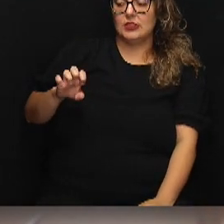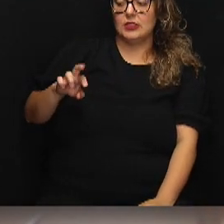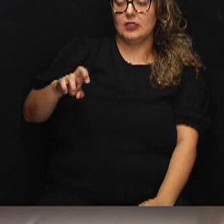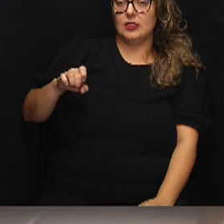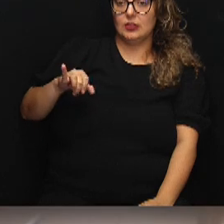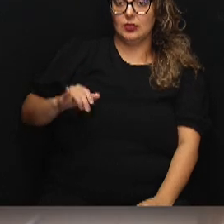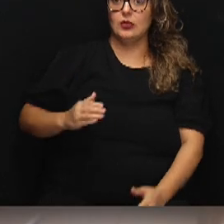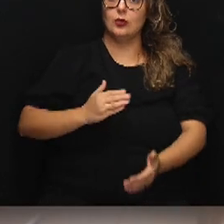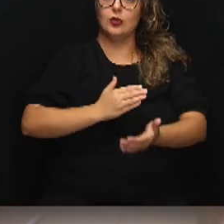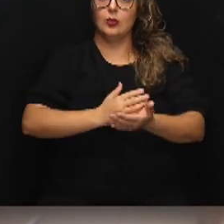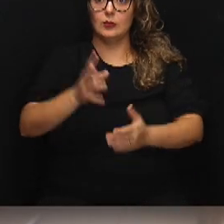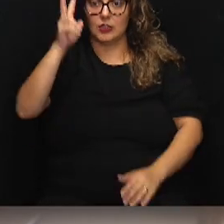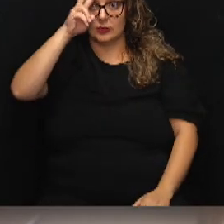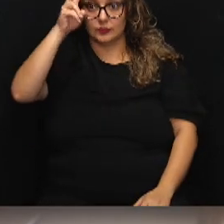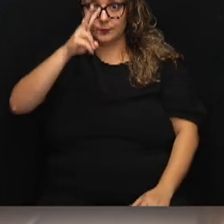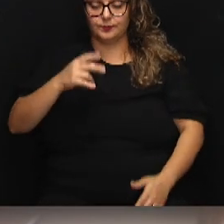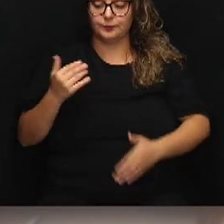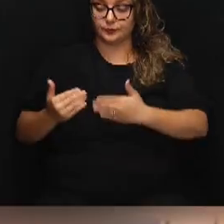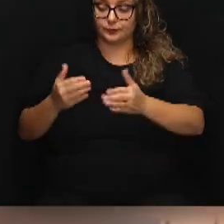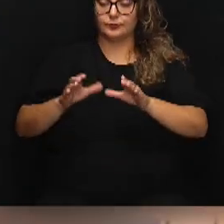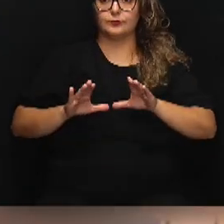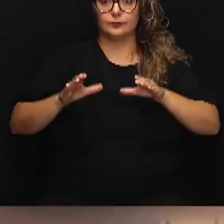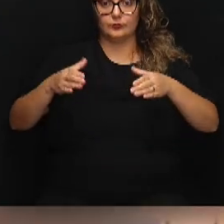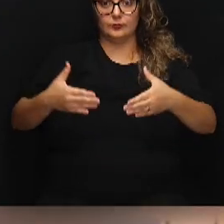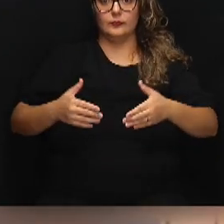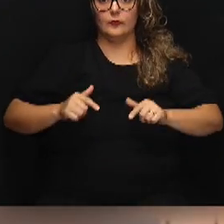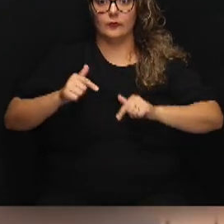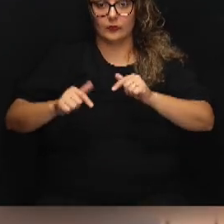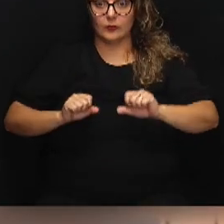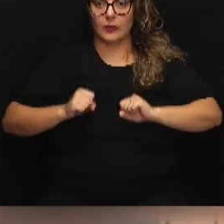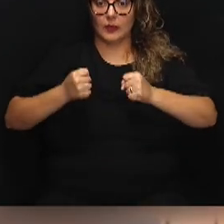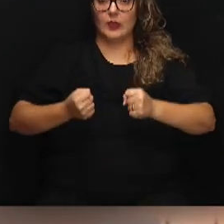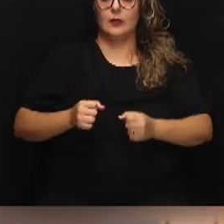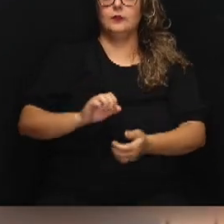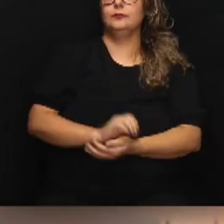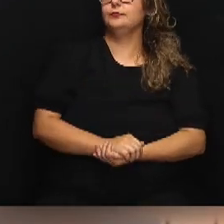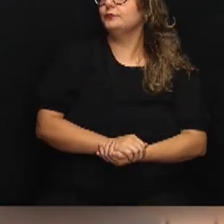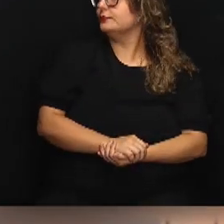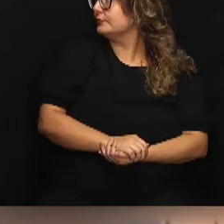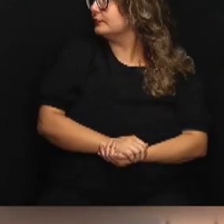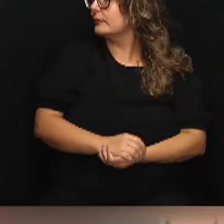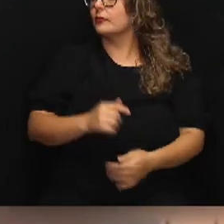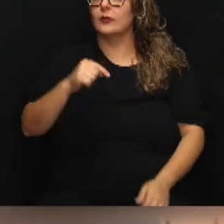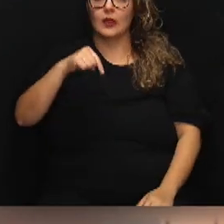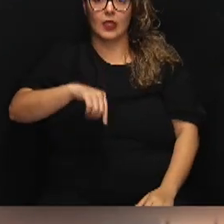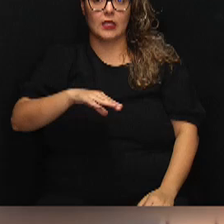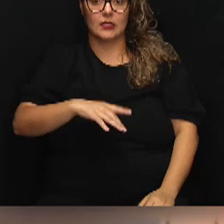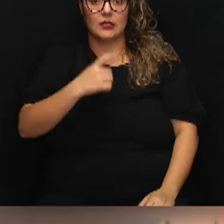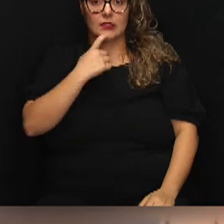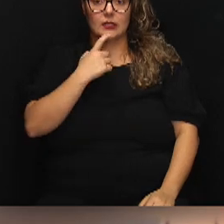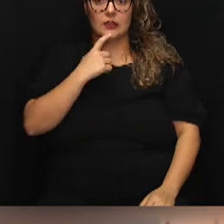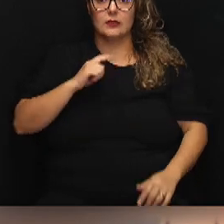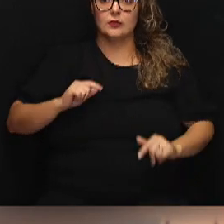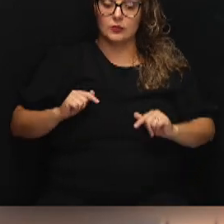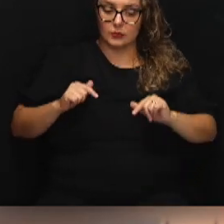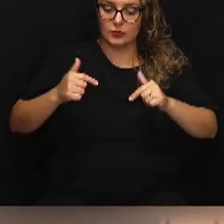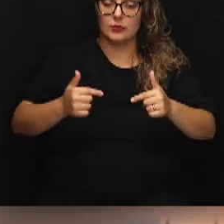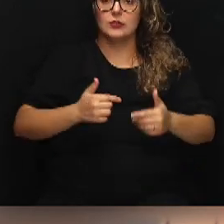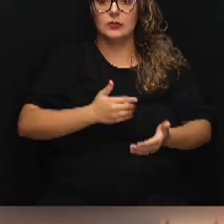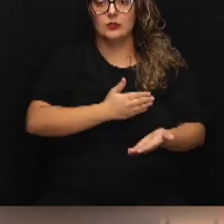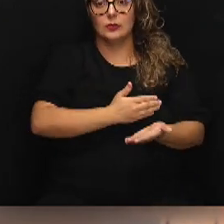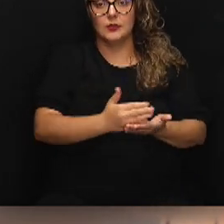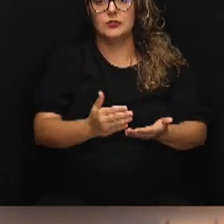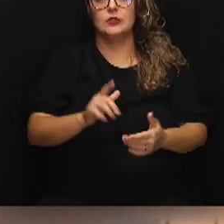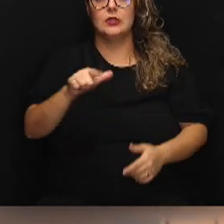iniciou sua história na luta pela classe trabalhadora. Aqui em Campinas, a nossa trajetória começou logo após a Segunda Guerra